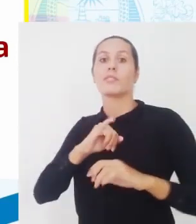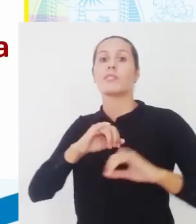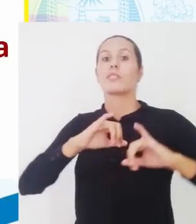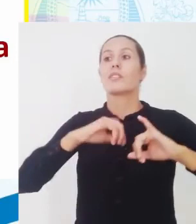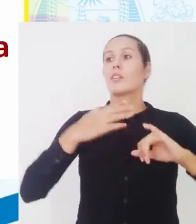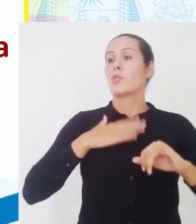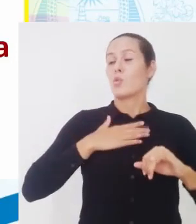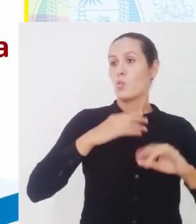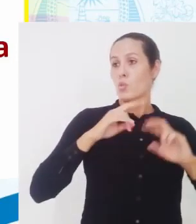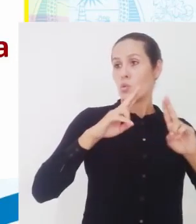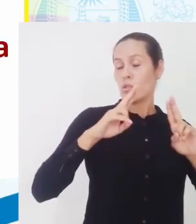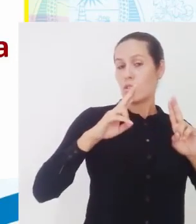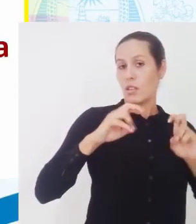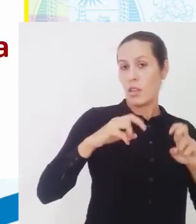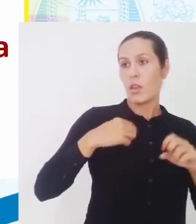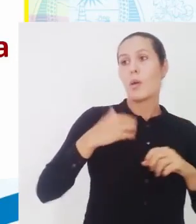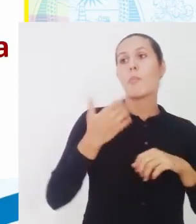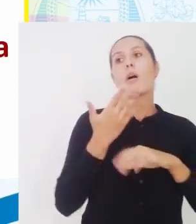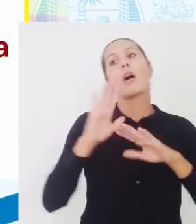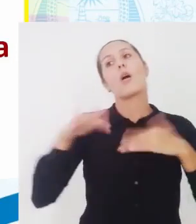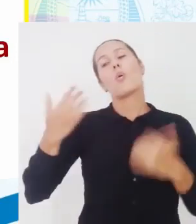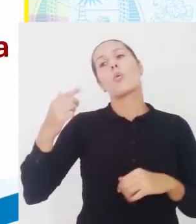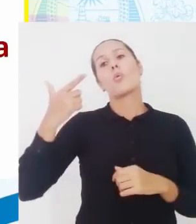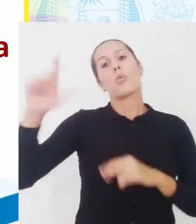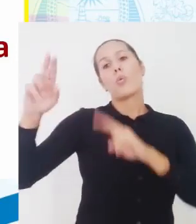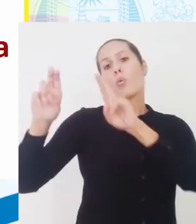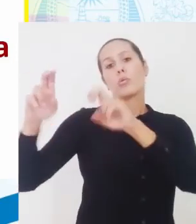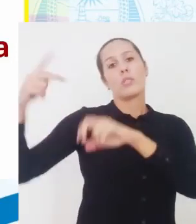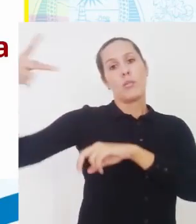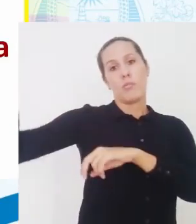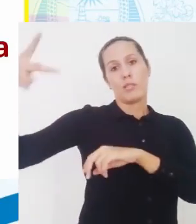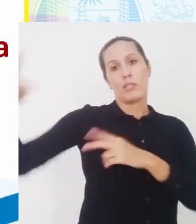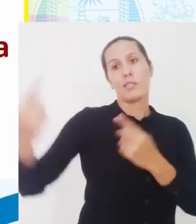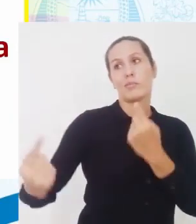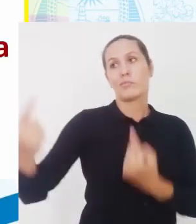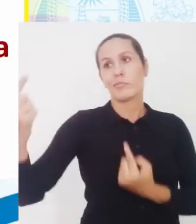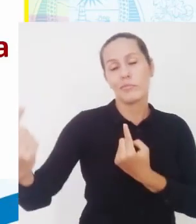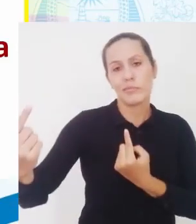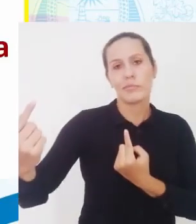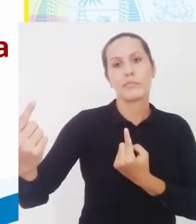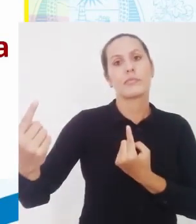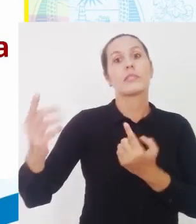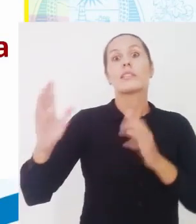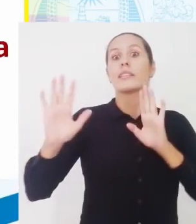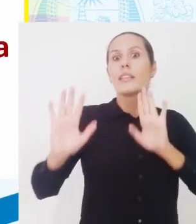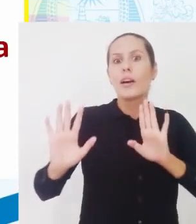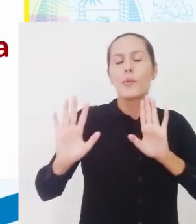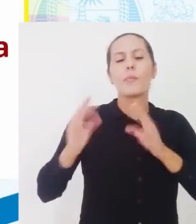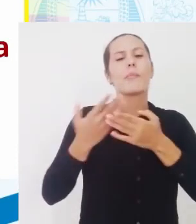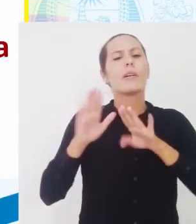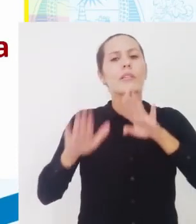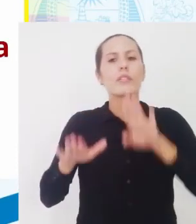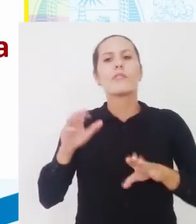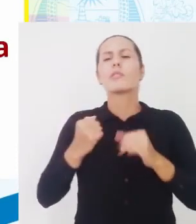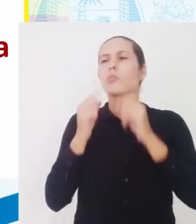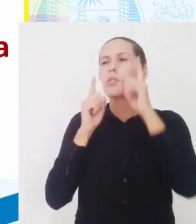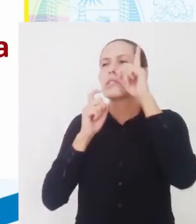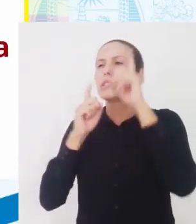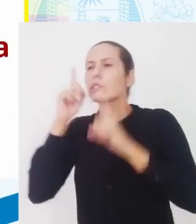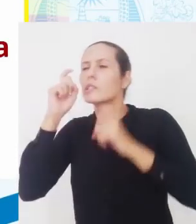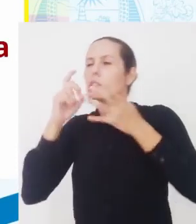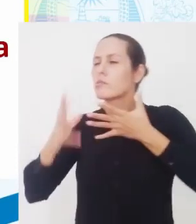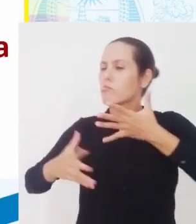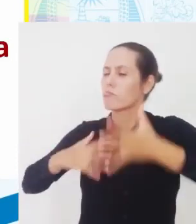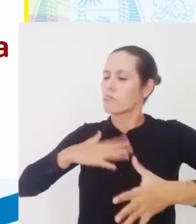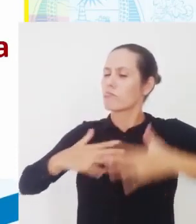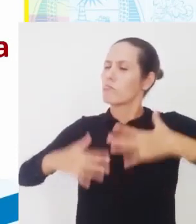emocionar o outro, como foi o caso do Gabriel. Mas acontece que no grupo do WhatsApp tem um recurso que a gente